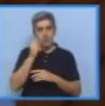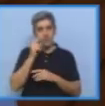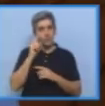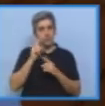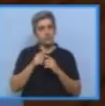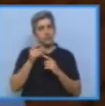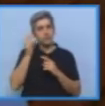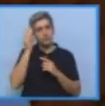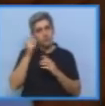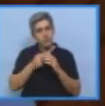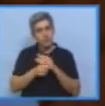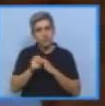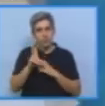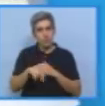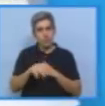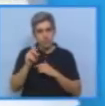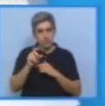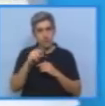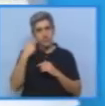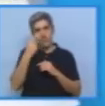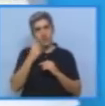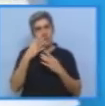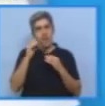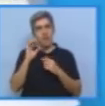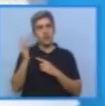incorruptível e fê-lo à sua imagem e própria natureza.